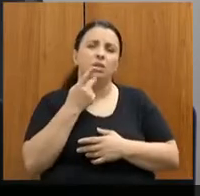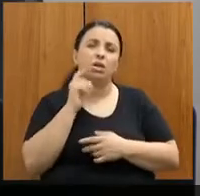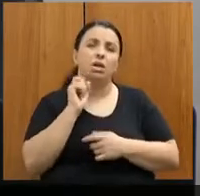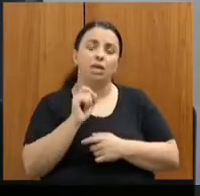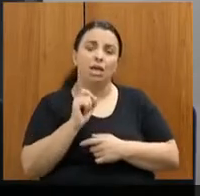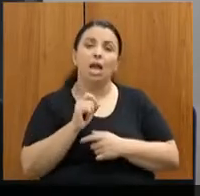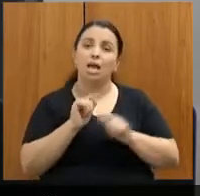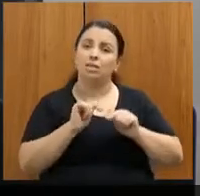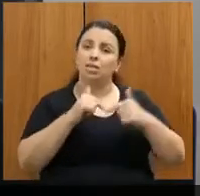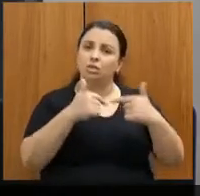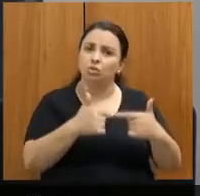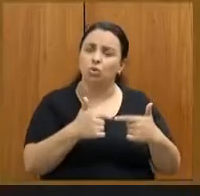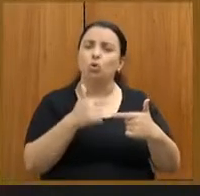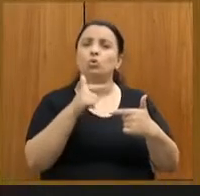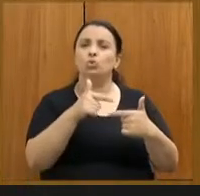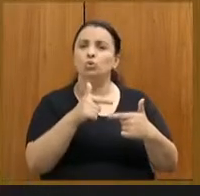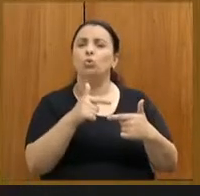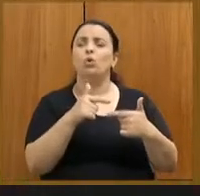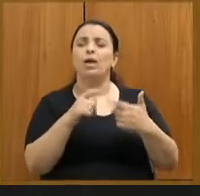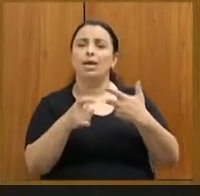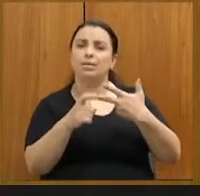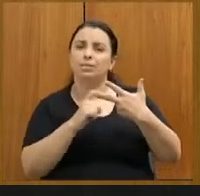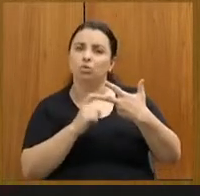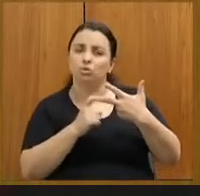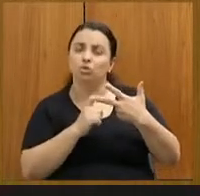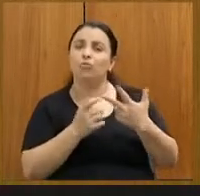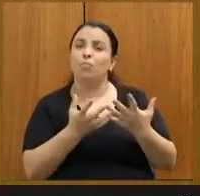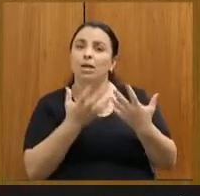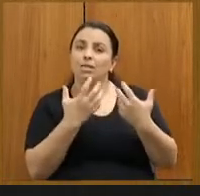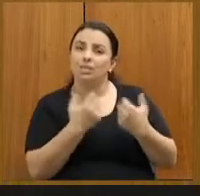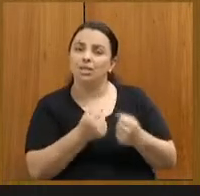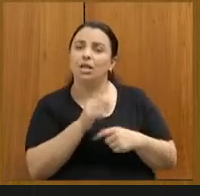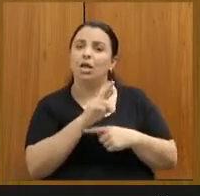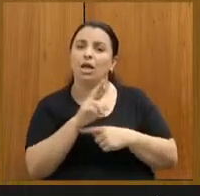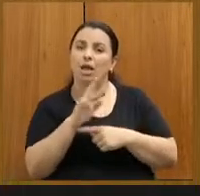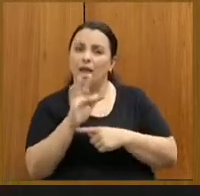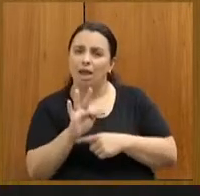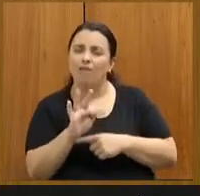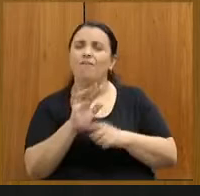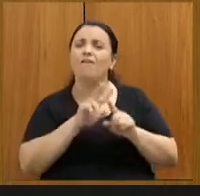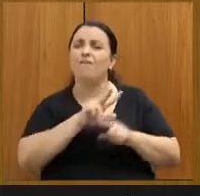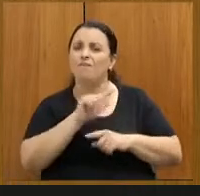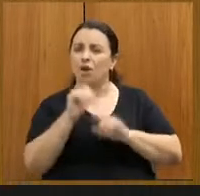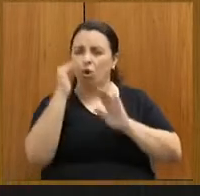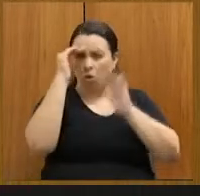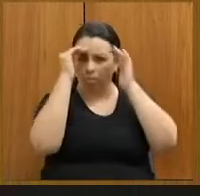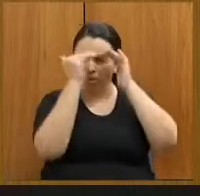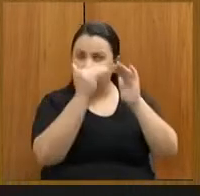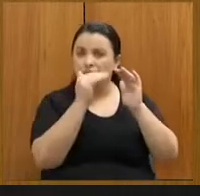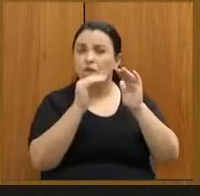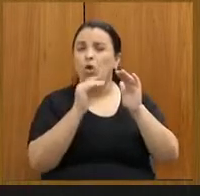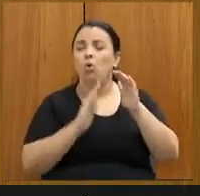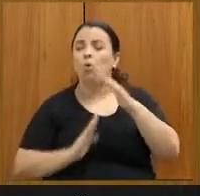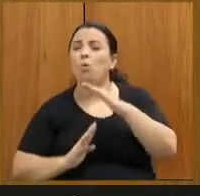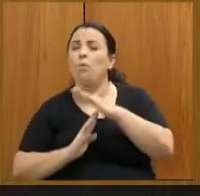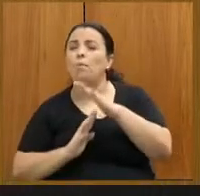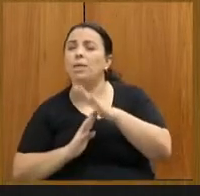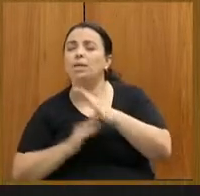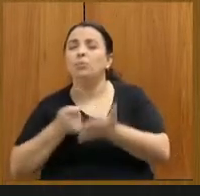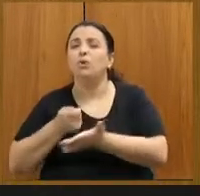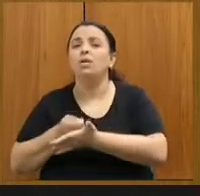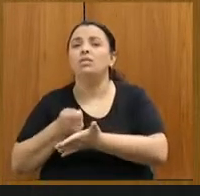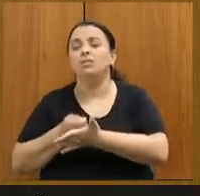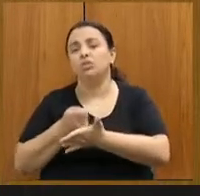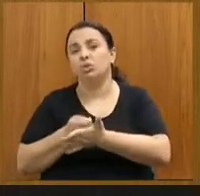adotada pelo executivo para adesão ao regime é cumprir a estritamente mínimo que se exige para